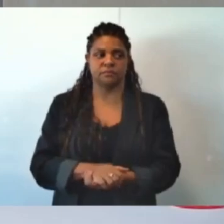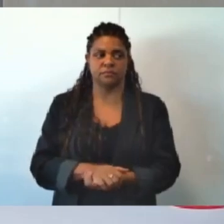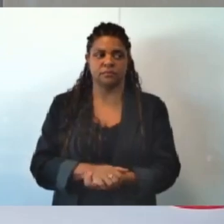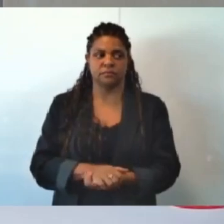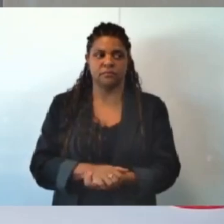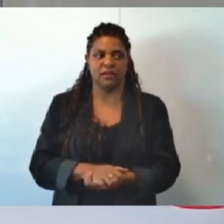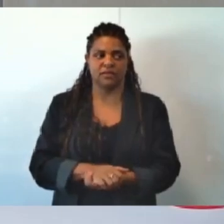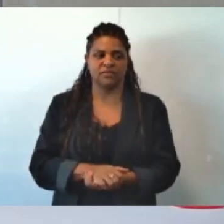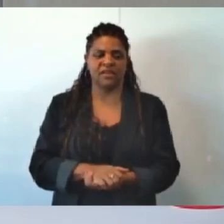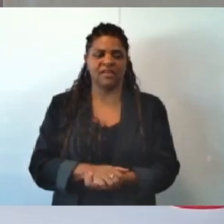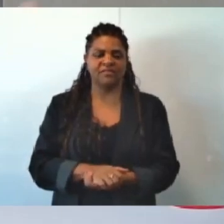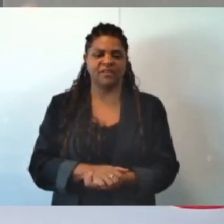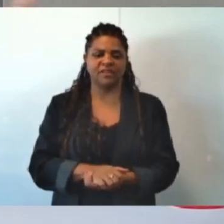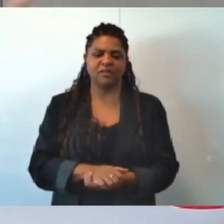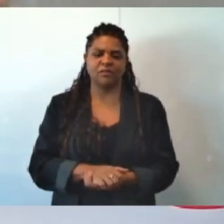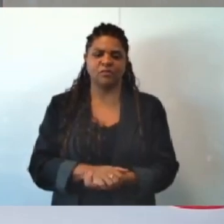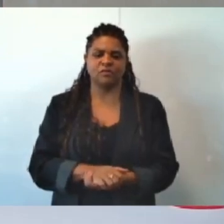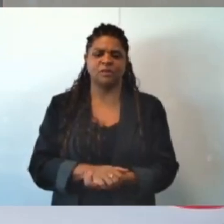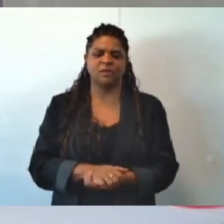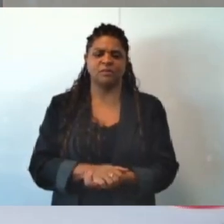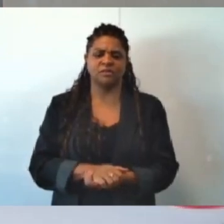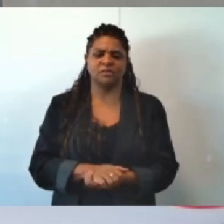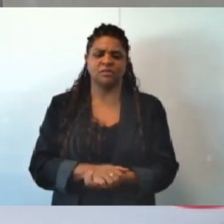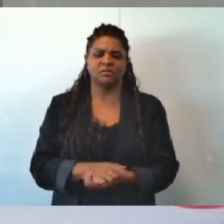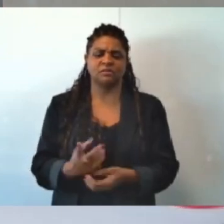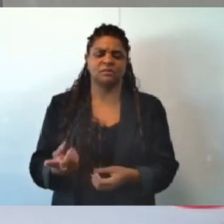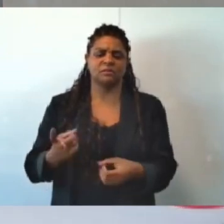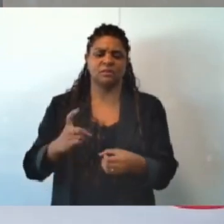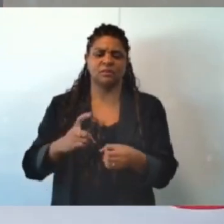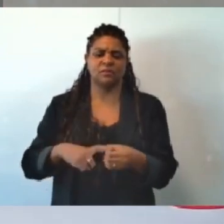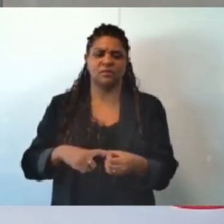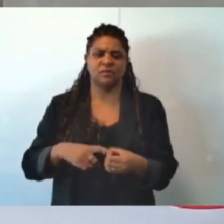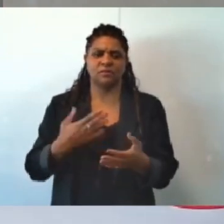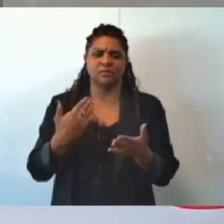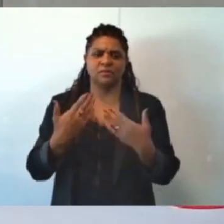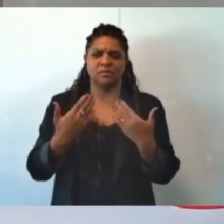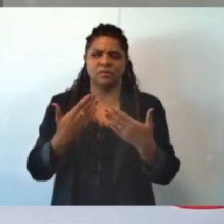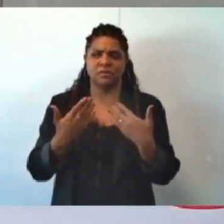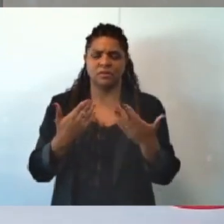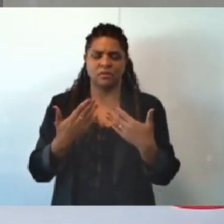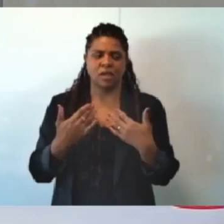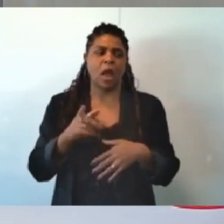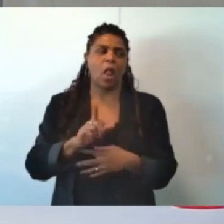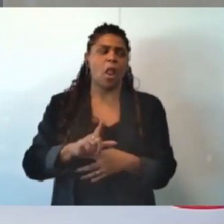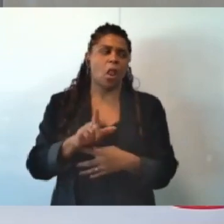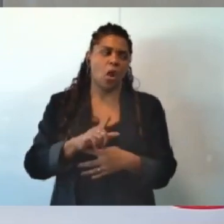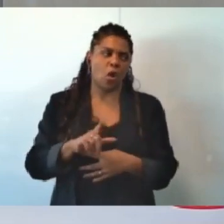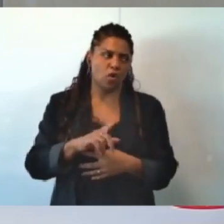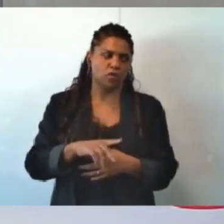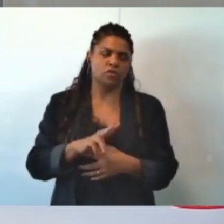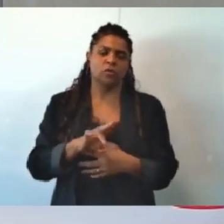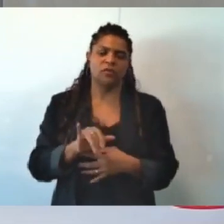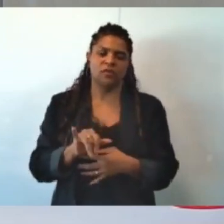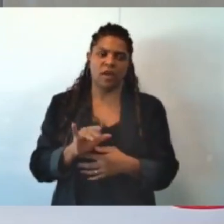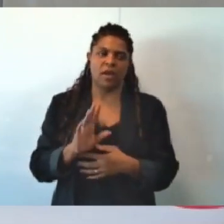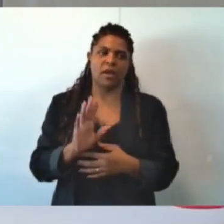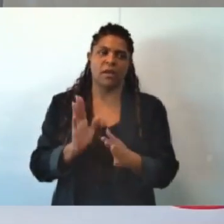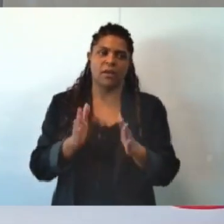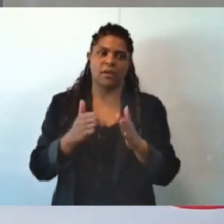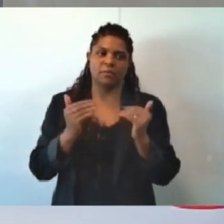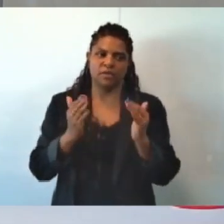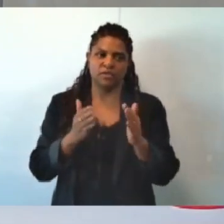se vai haver uma retorno do diálogo, né, um retorno do diálogo, então, obviamente, nós temos que realmente pedir para que as obras sejam,